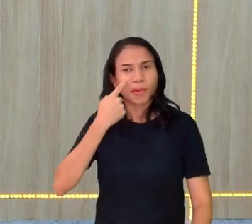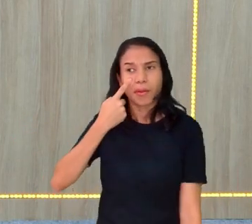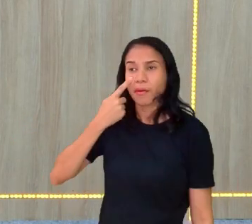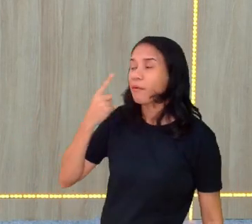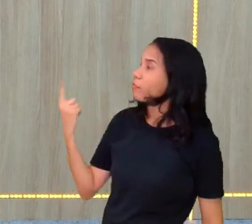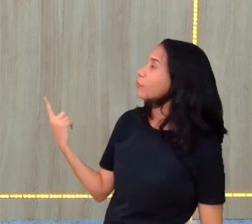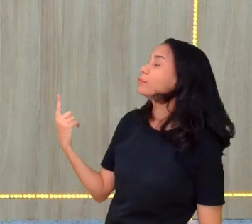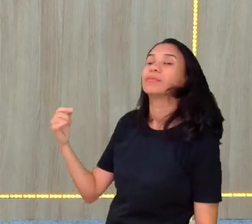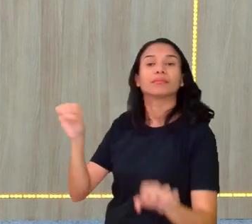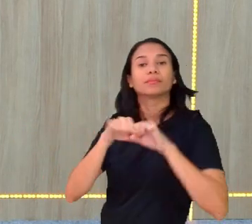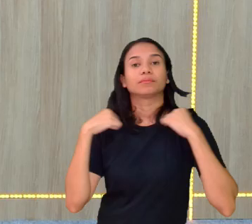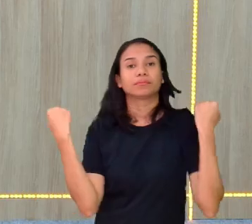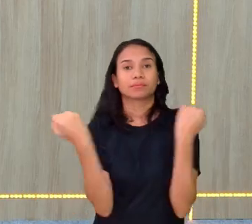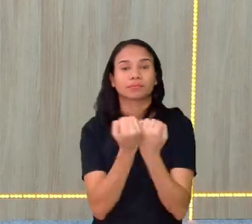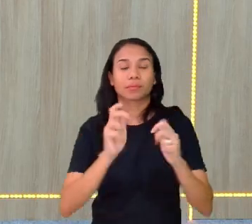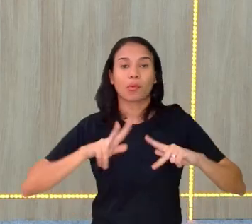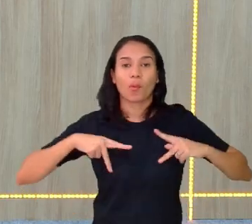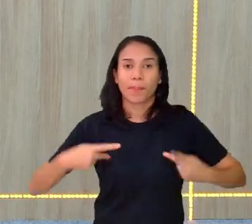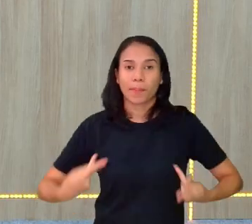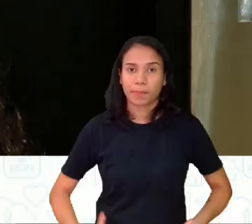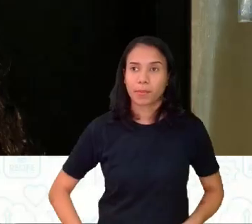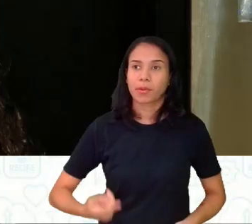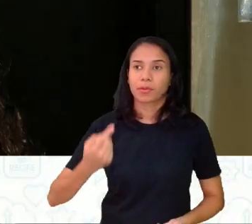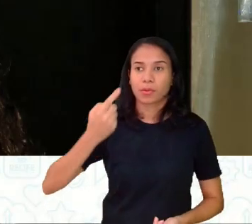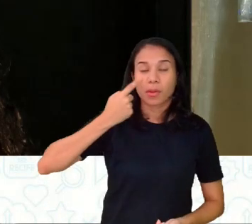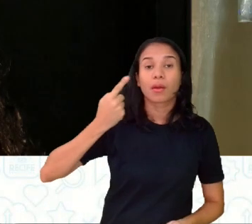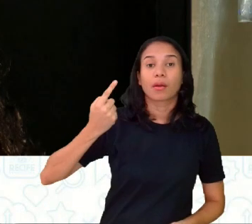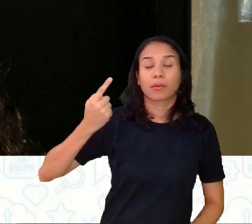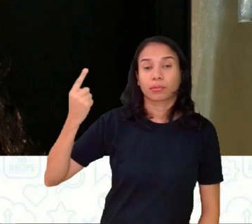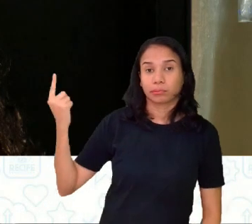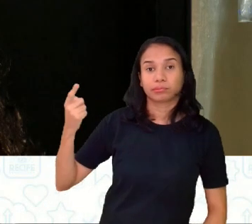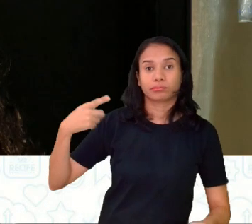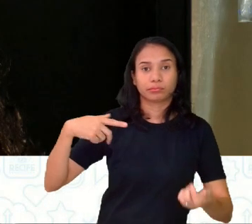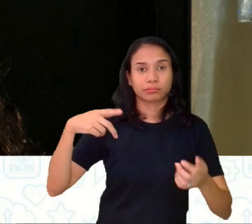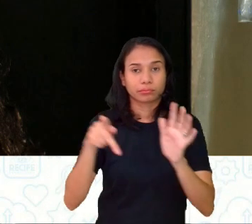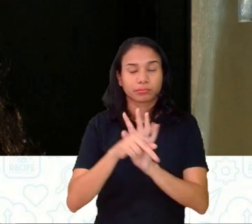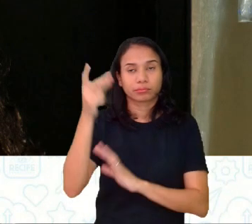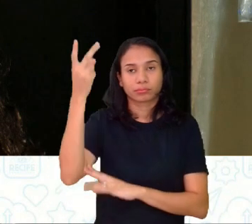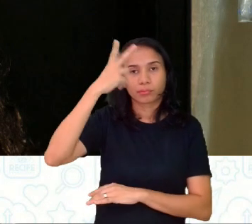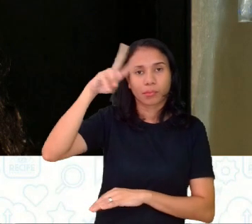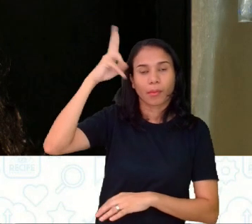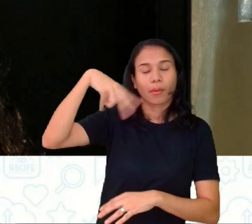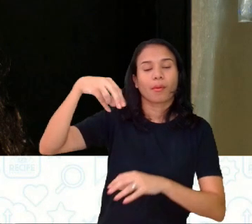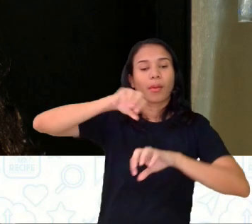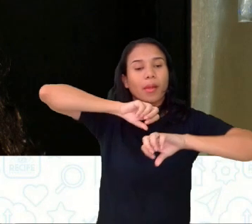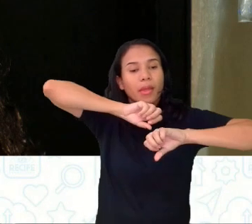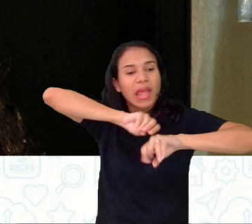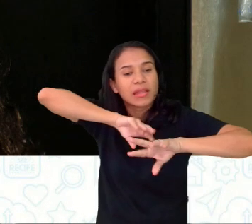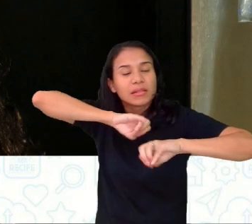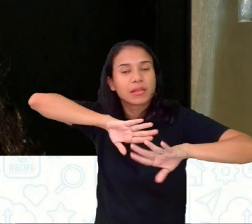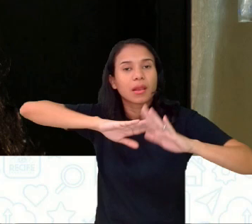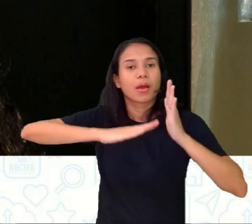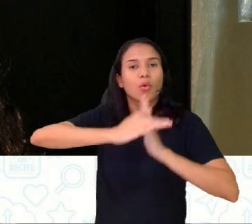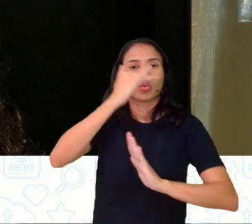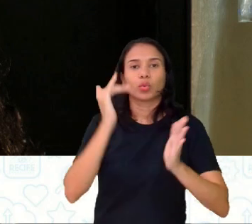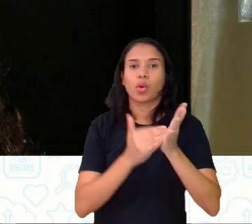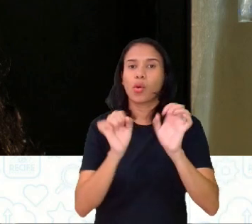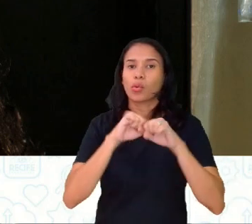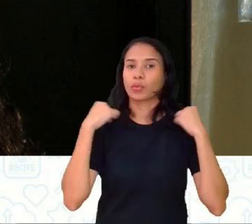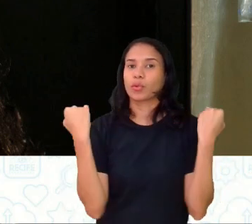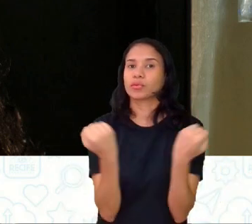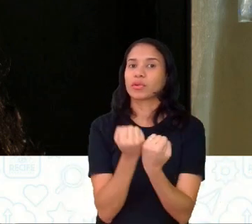a sociedade humana é construída, reforçando aqui, olha só, a história nos ensina que tudo na sociedade